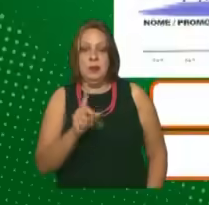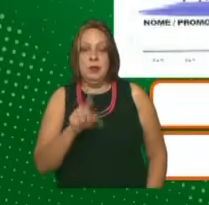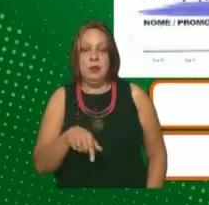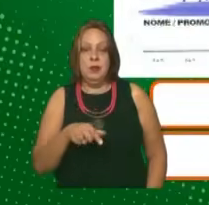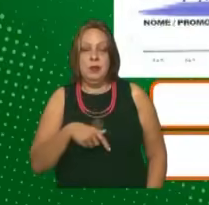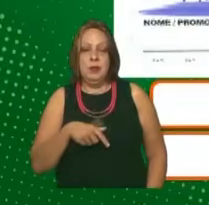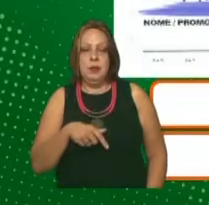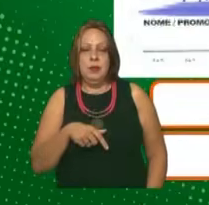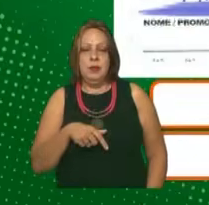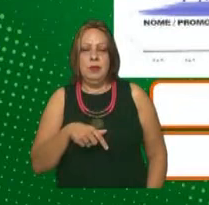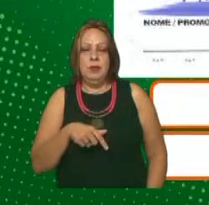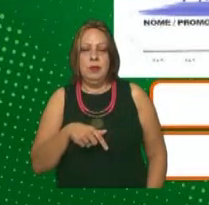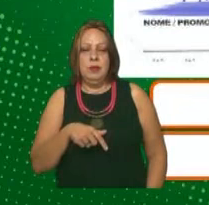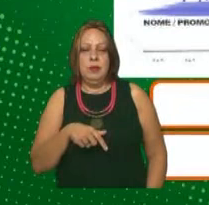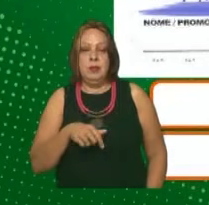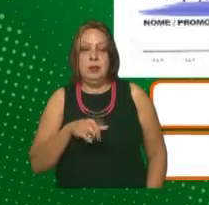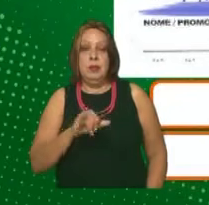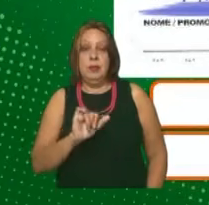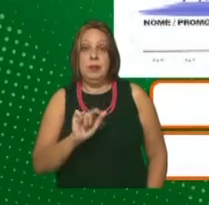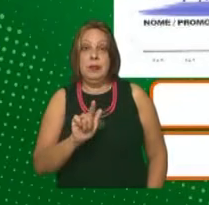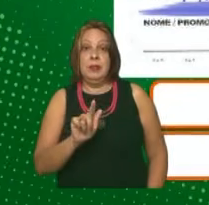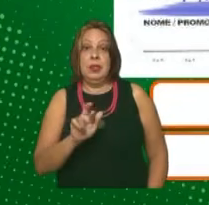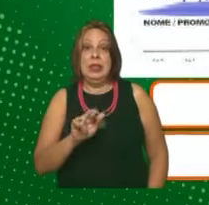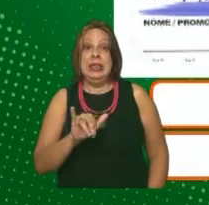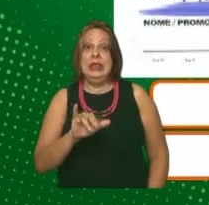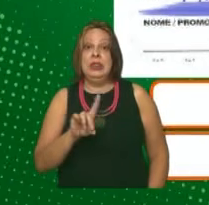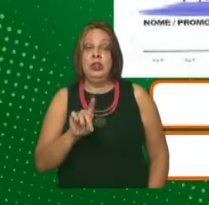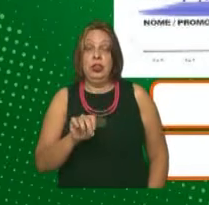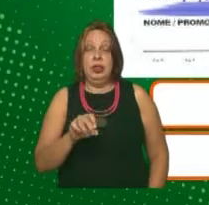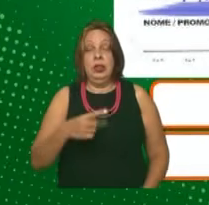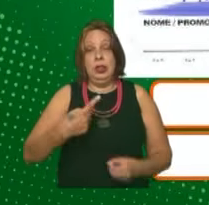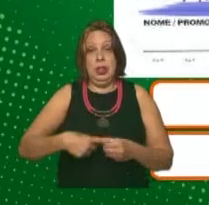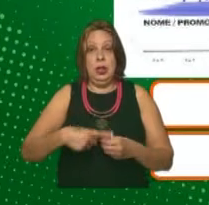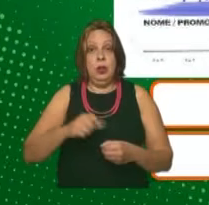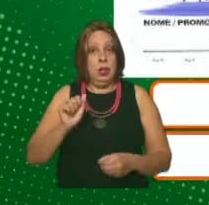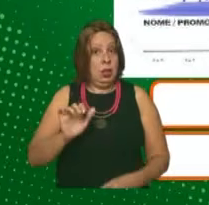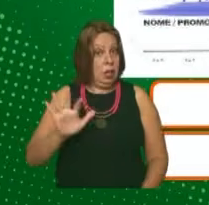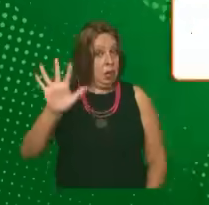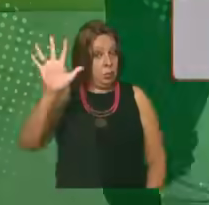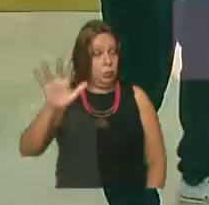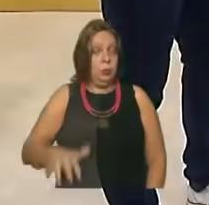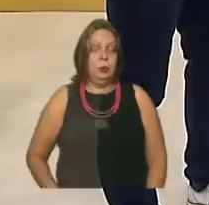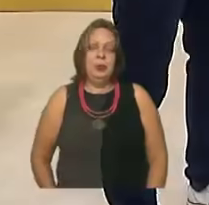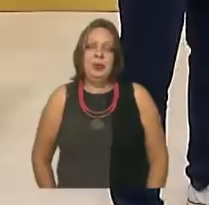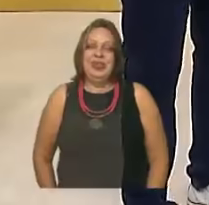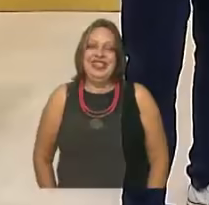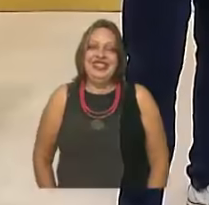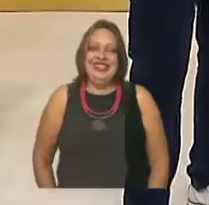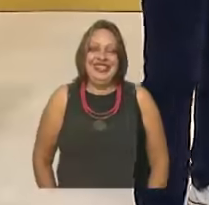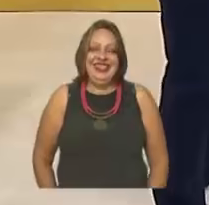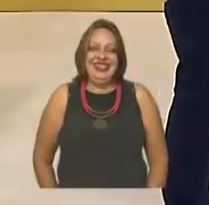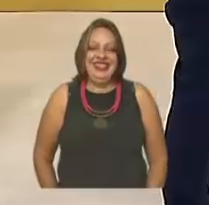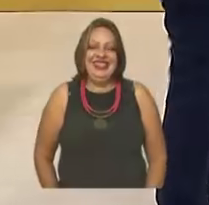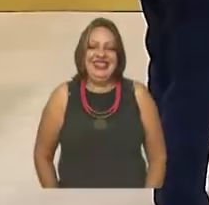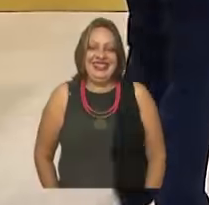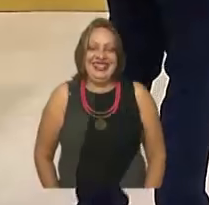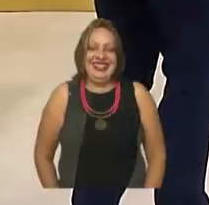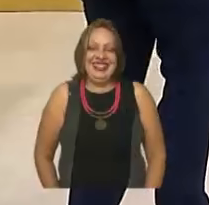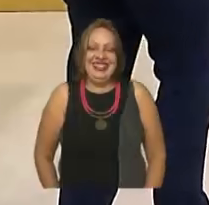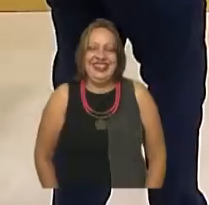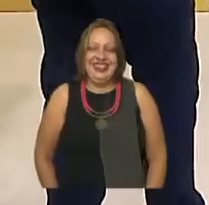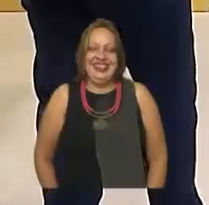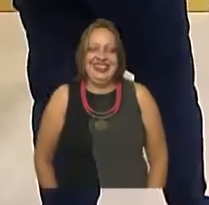pertencente a Ingrid Andrade, Lagarto é a cidade, R$500, o mini mercado, parabéns! Quem será que vai levar